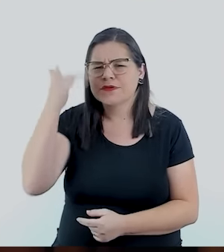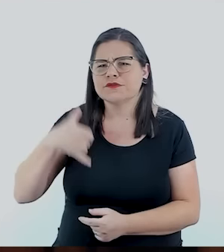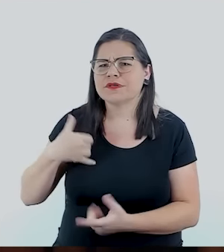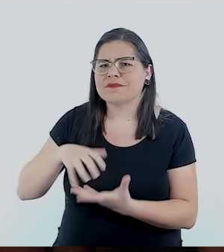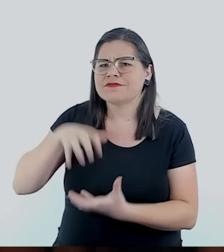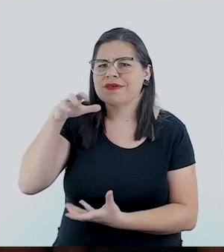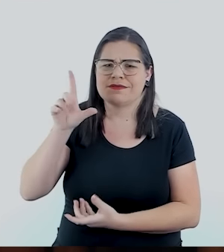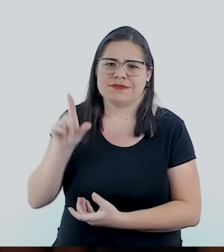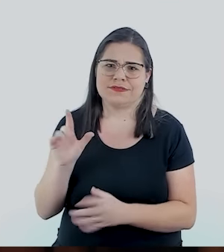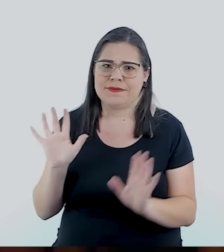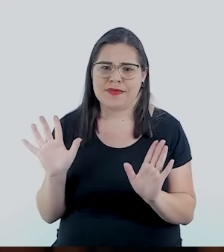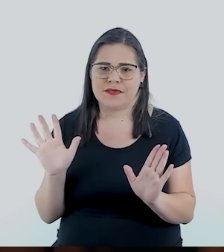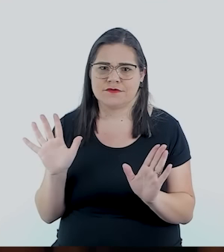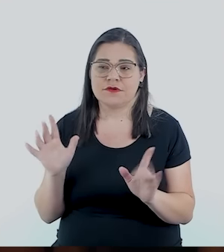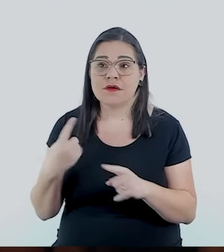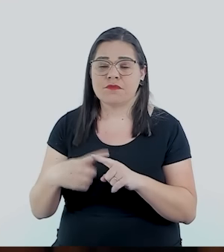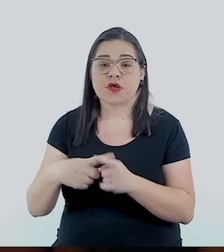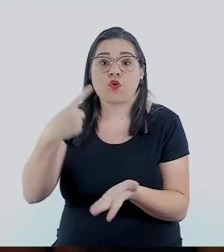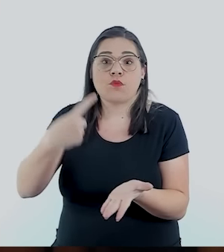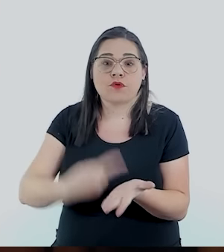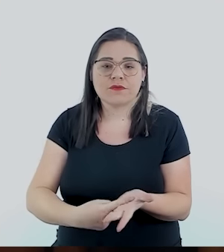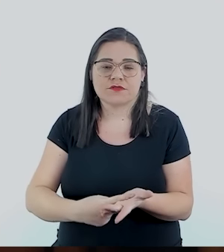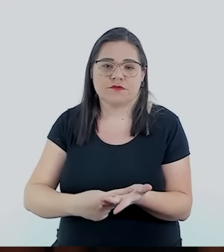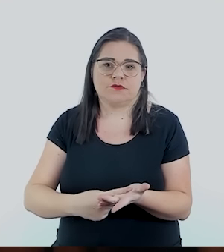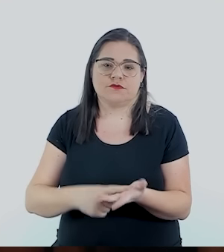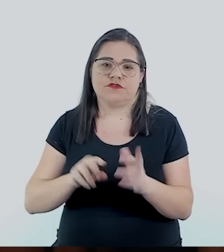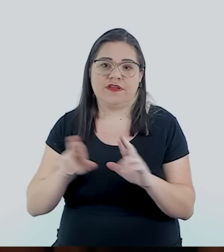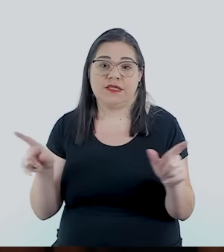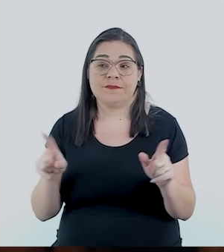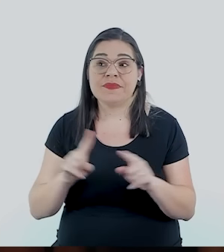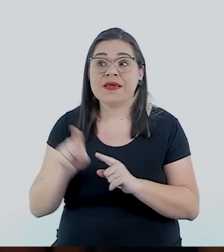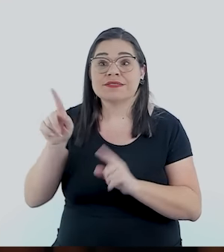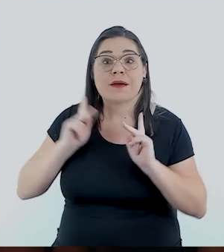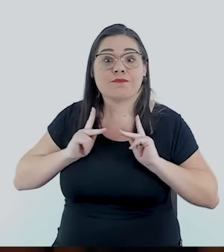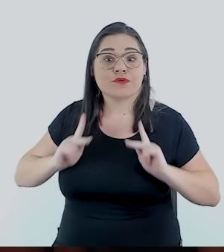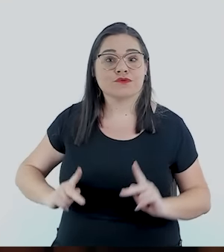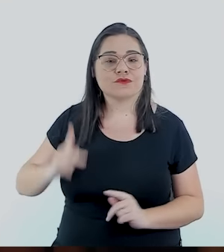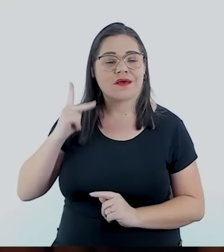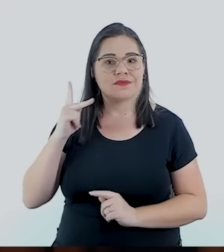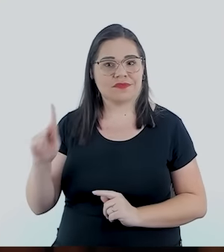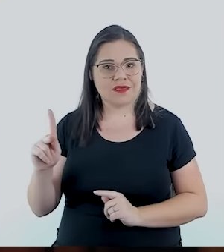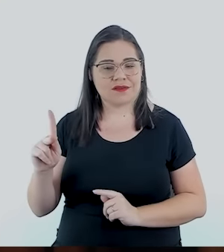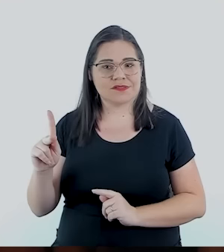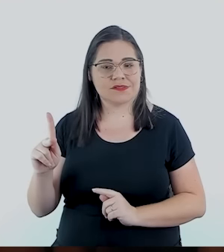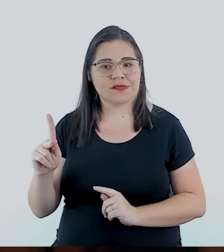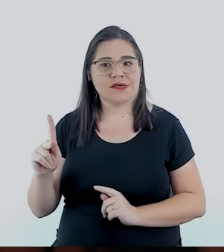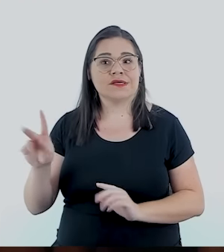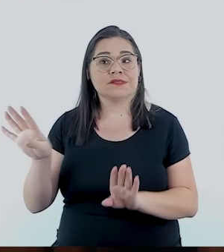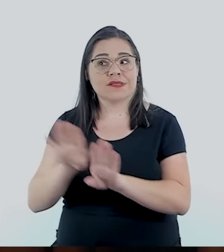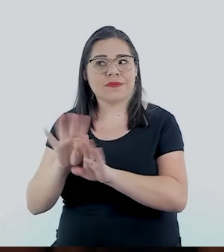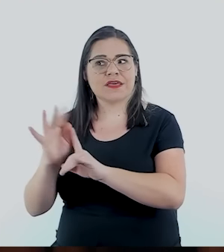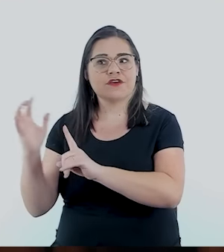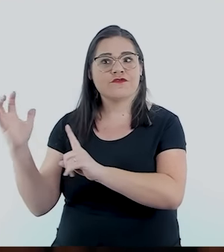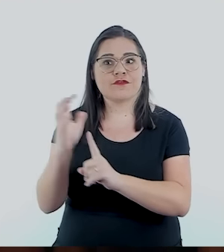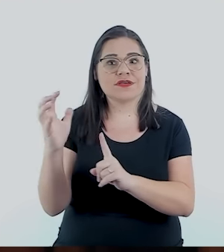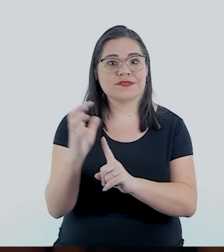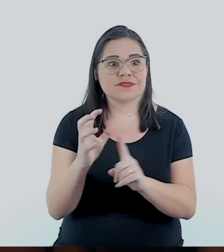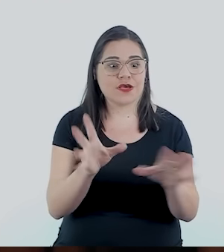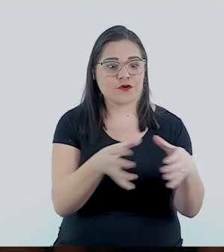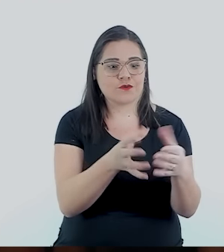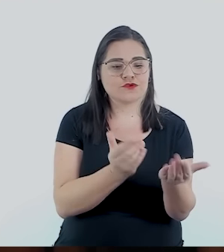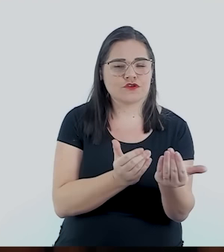tem menor né porque tem um nível de comprometimento diferenciado a postura deles também influencia os jovens a começar a ter